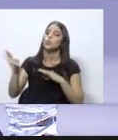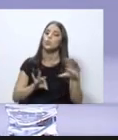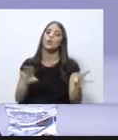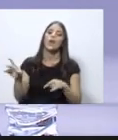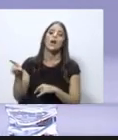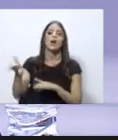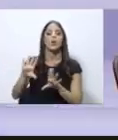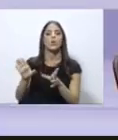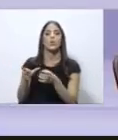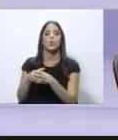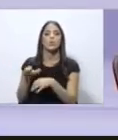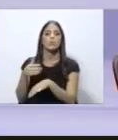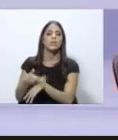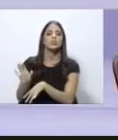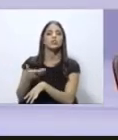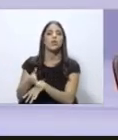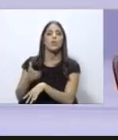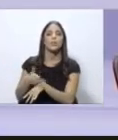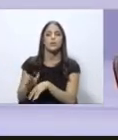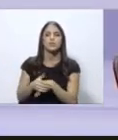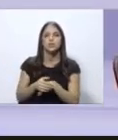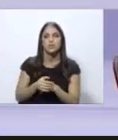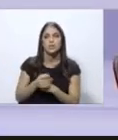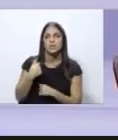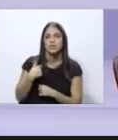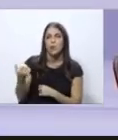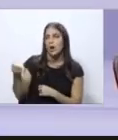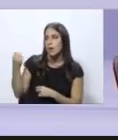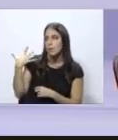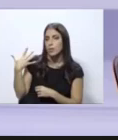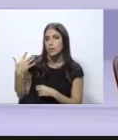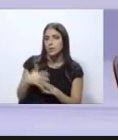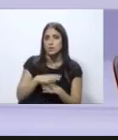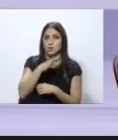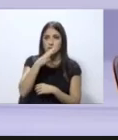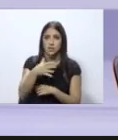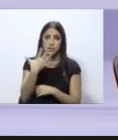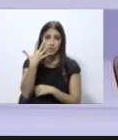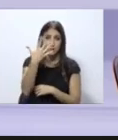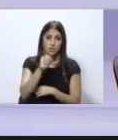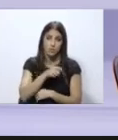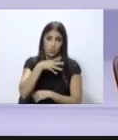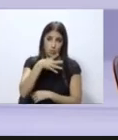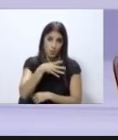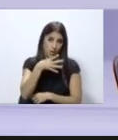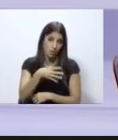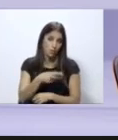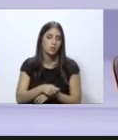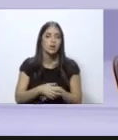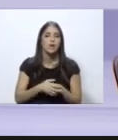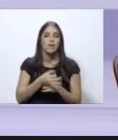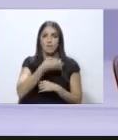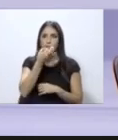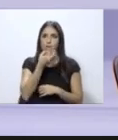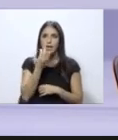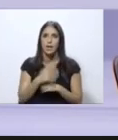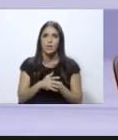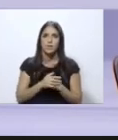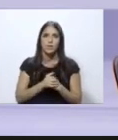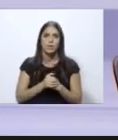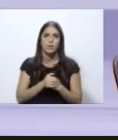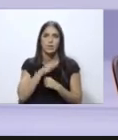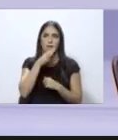até sobre isso, José, recebi há pouco uma atualização. Diz. Entretanto, mais cinco comentadores se pronunciaram e dão mais três